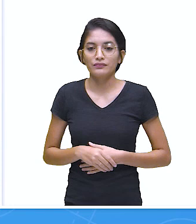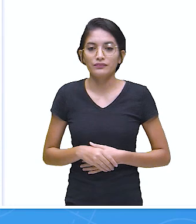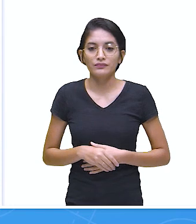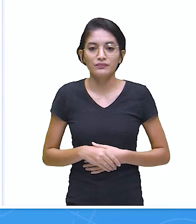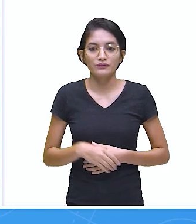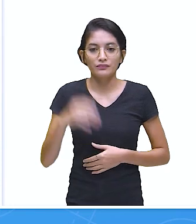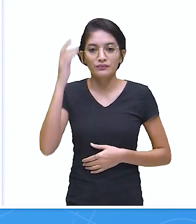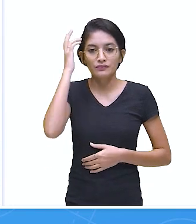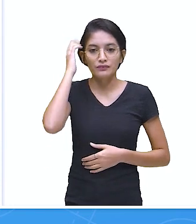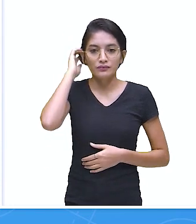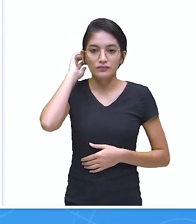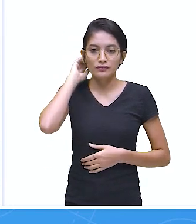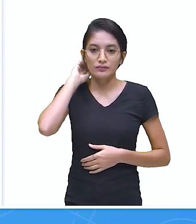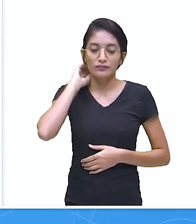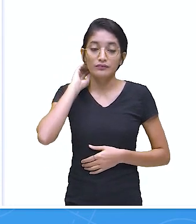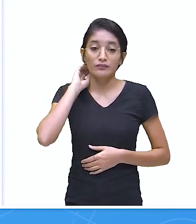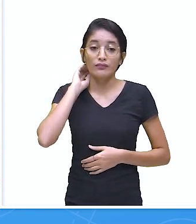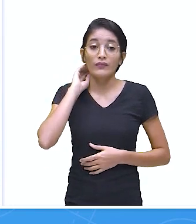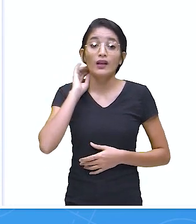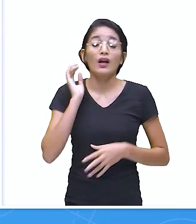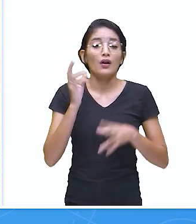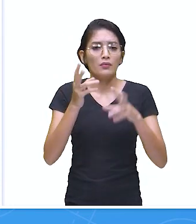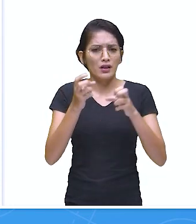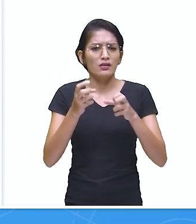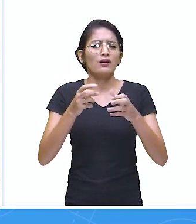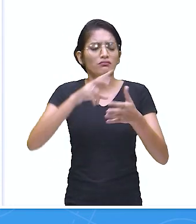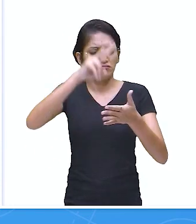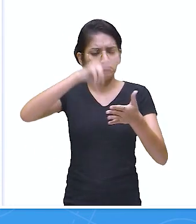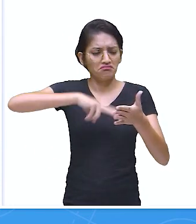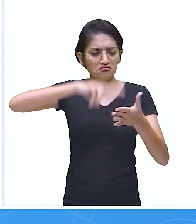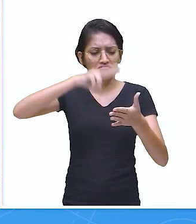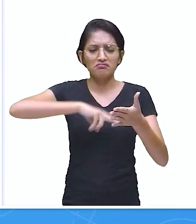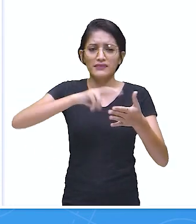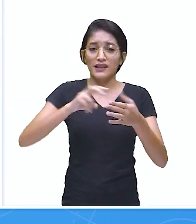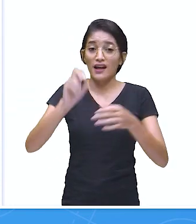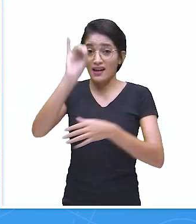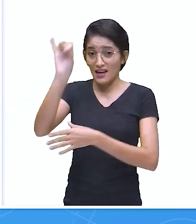Olha só. Leia o cartoon, tá aqui o cartoon, ó.